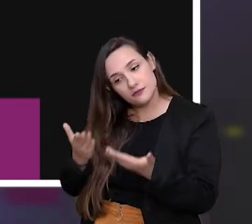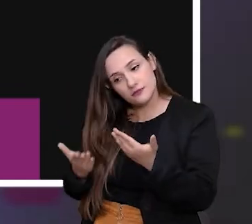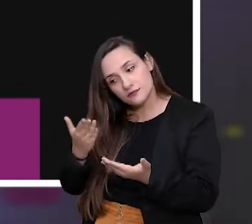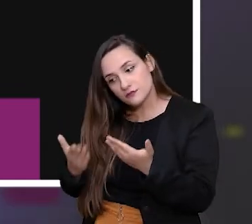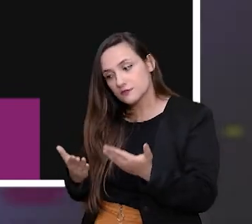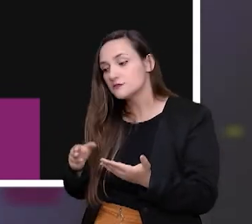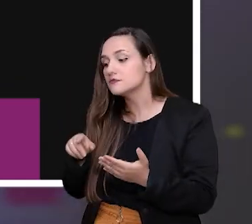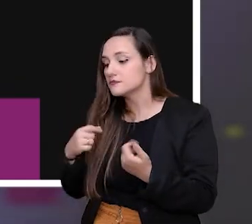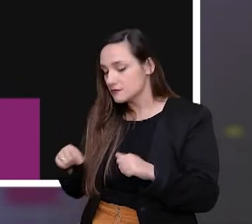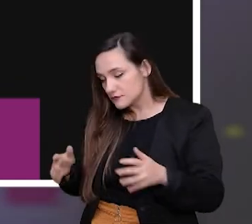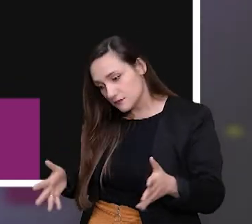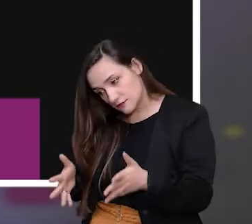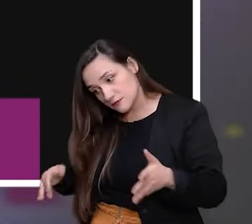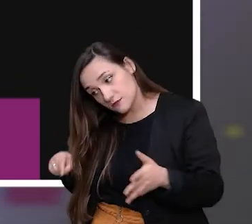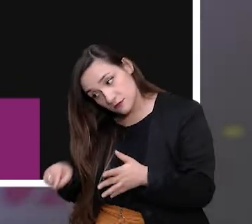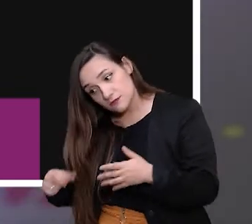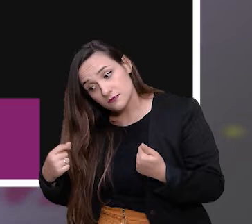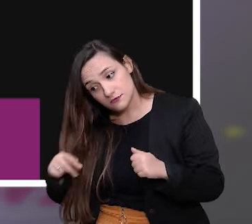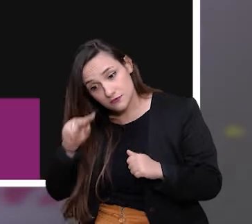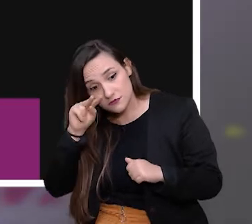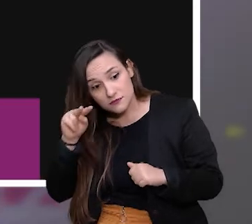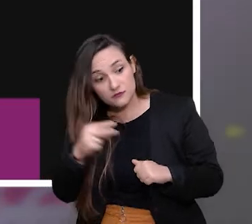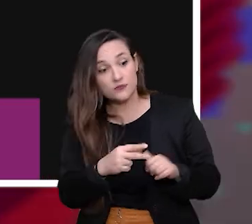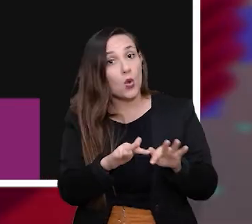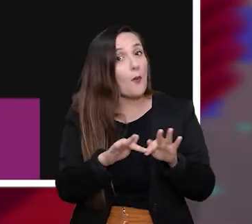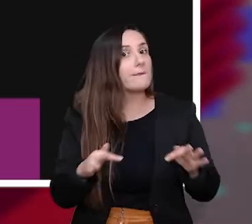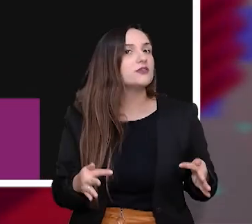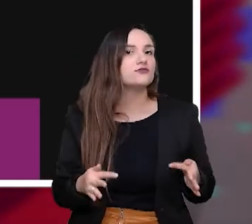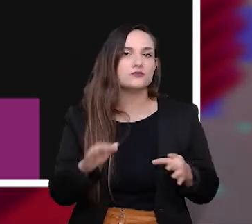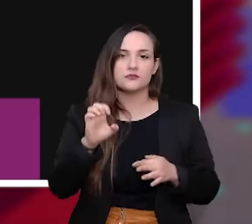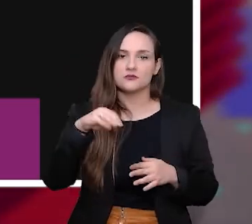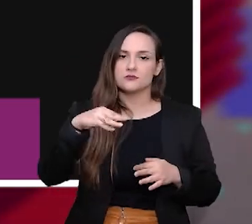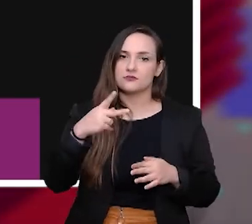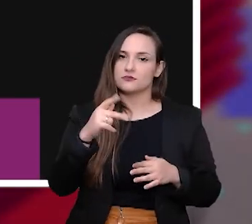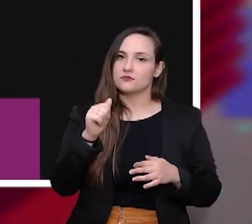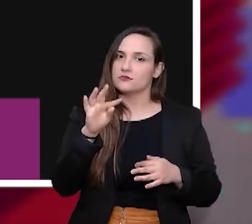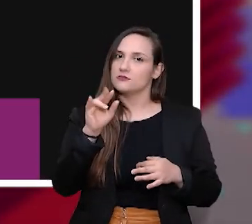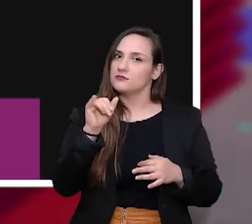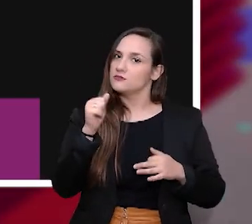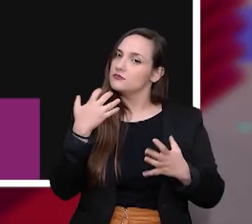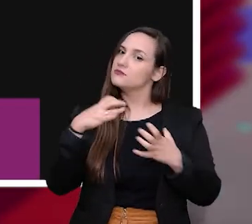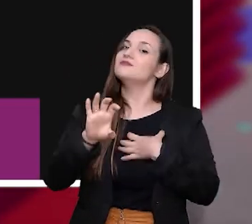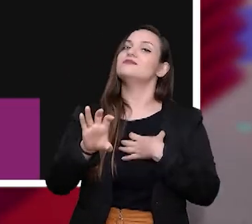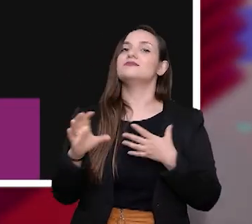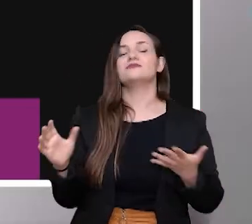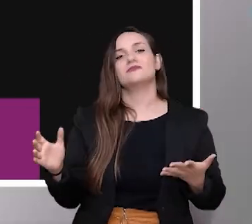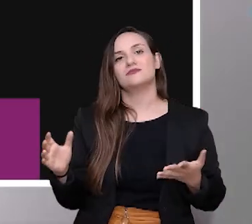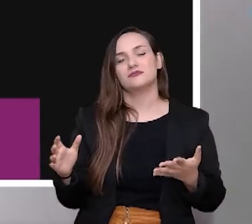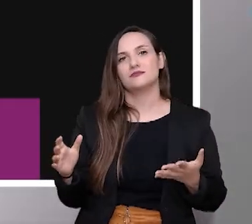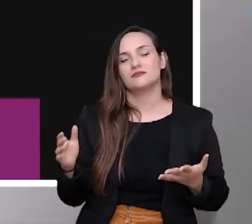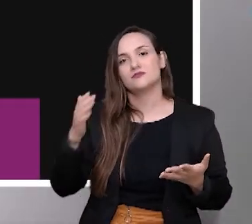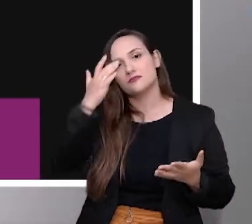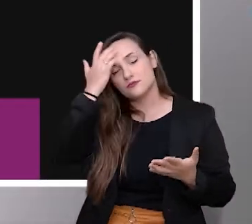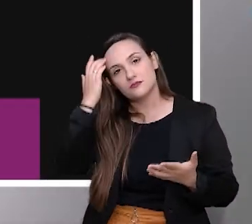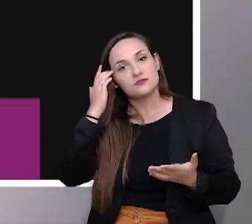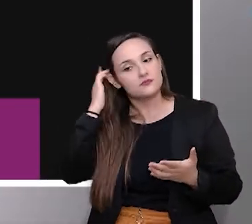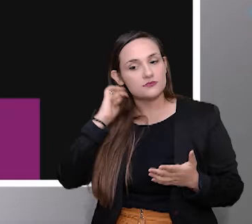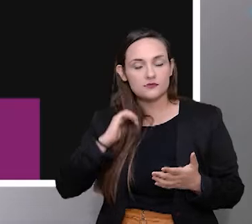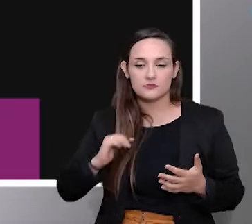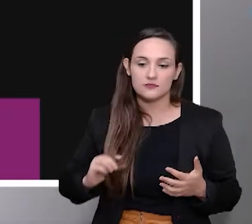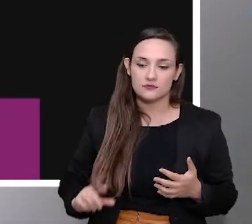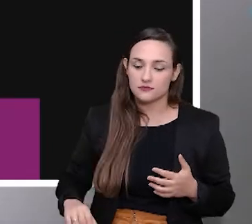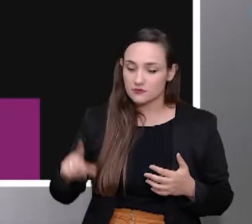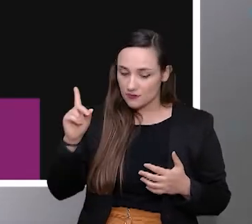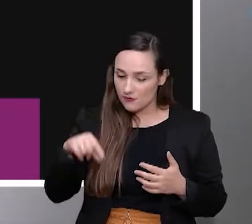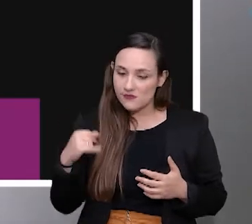essa habilidade da empatia, porque uma questão que é o individualismo, né, também pode favorecer outras dificuldades na vida